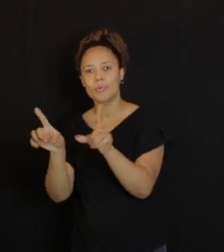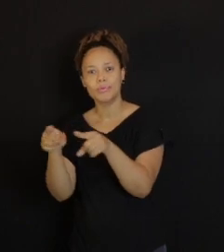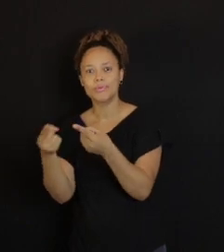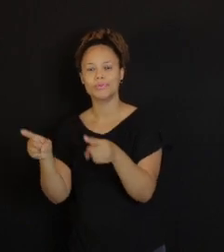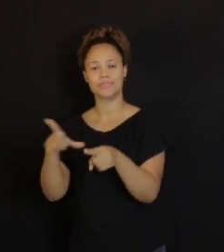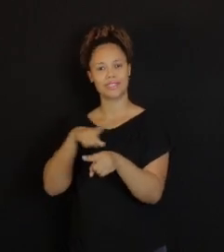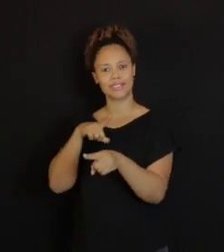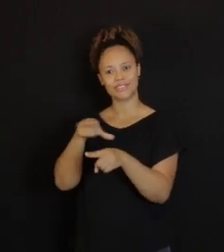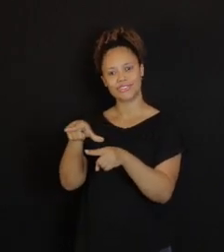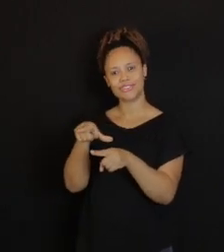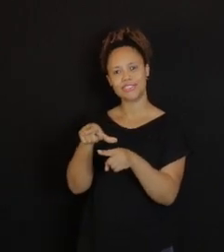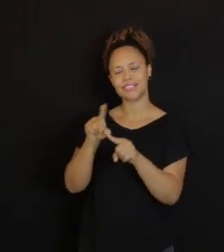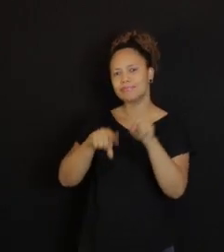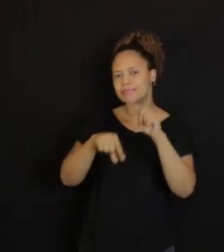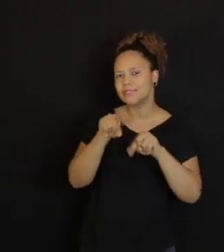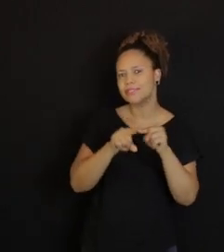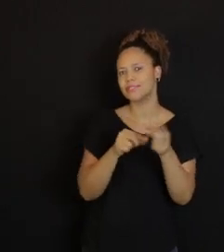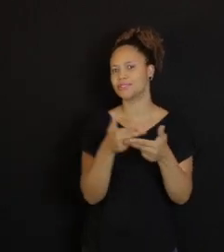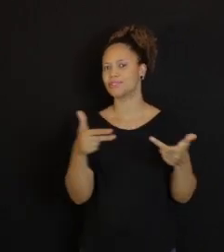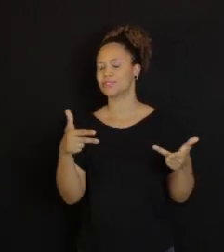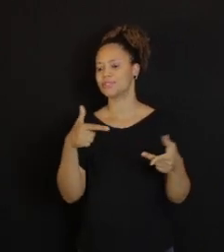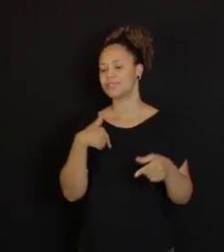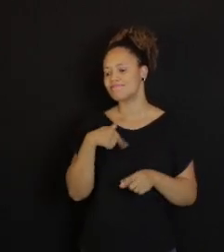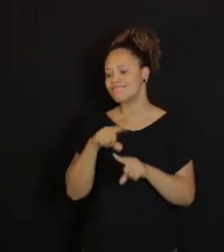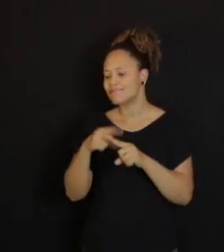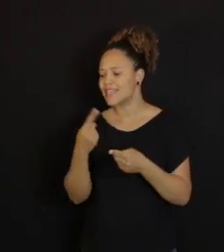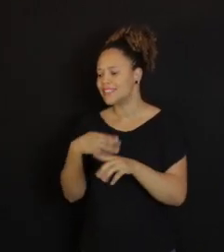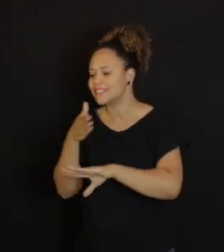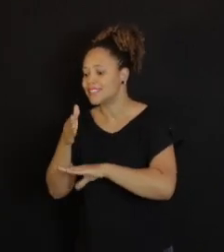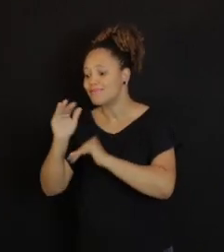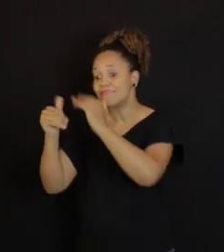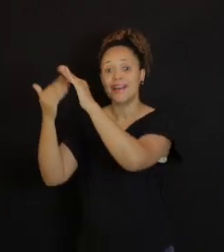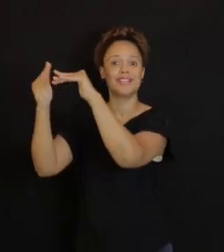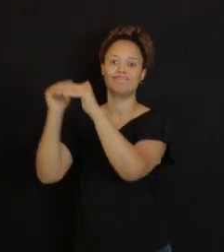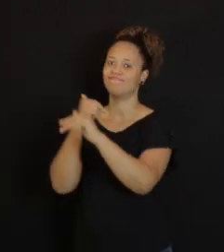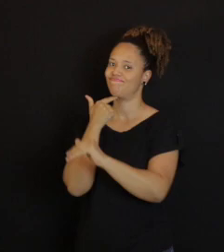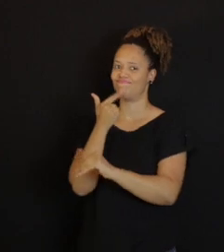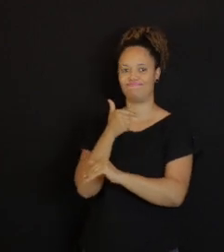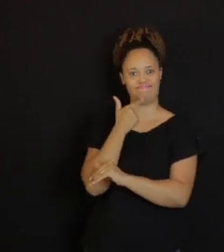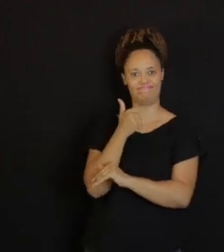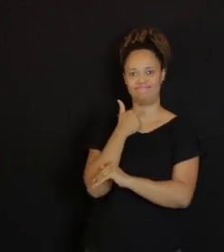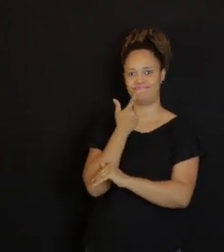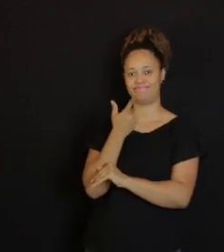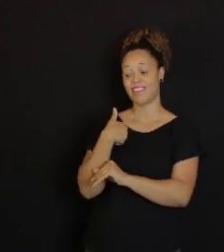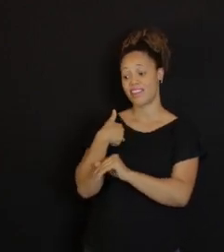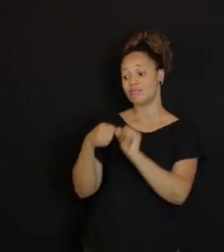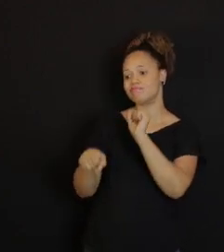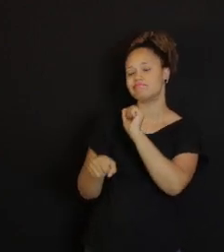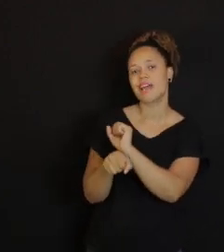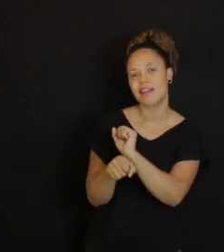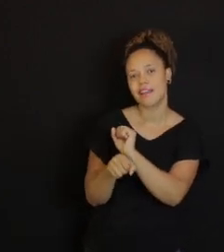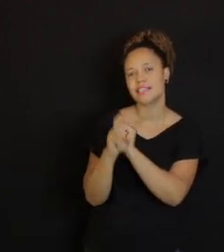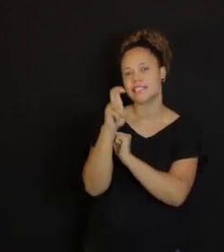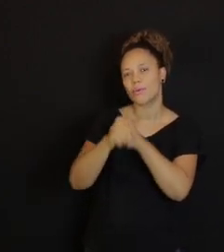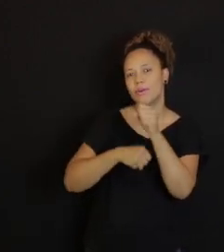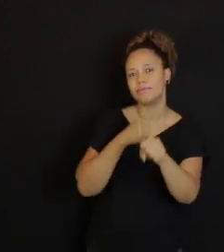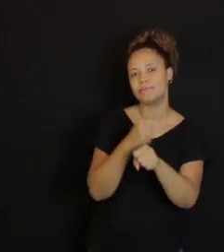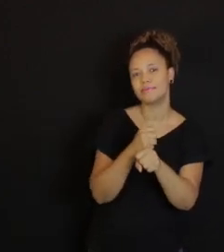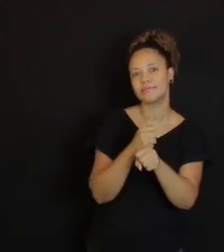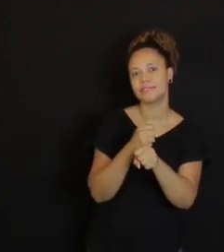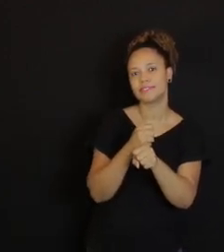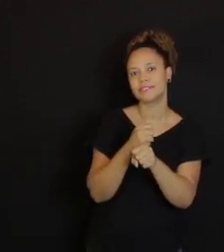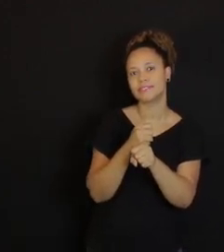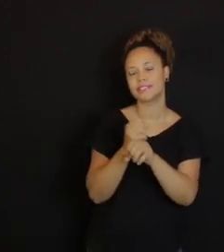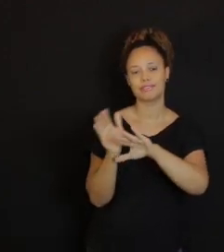instrumento lá, mas não te oferecia o que você queria, que era uma evolução. Então, eu acabei parando 5 anos com música, fui trabalhar